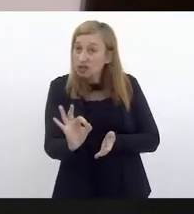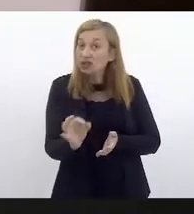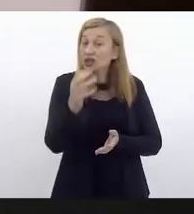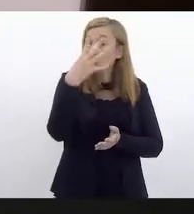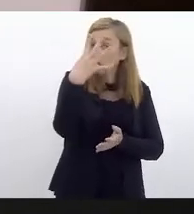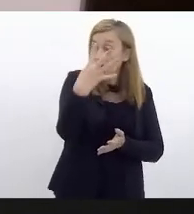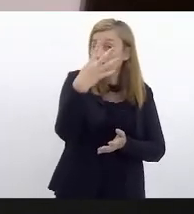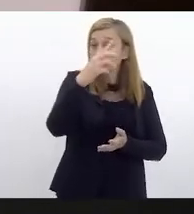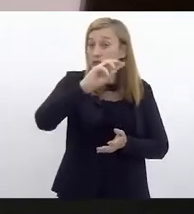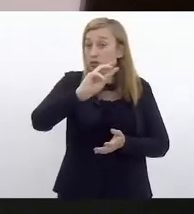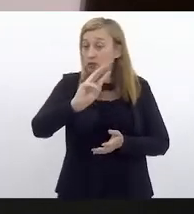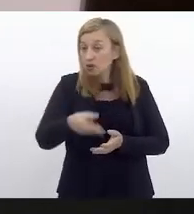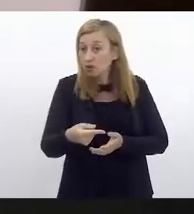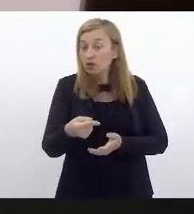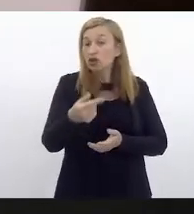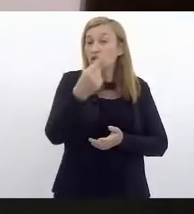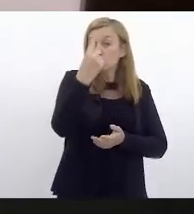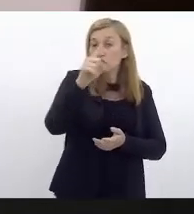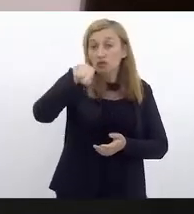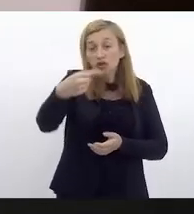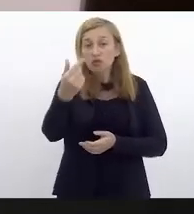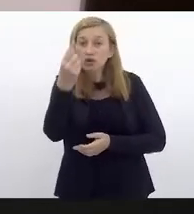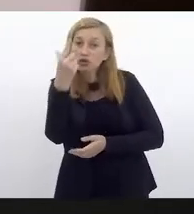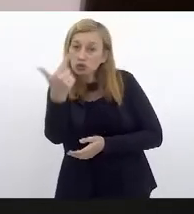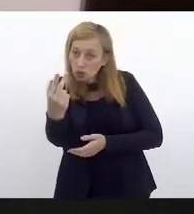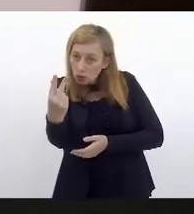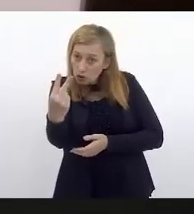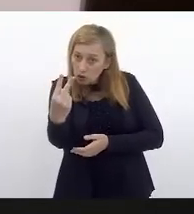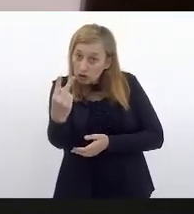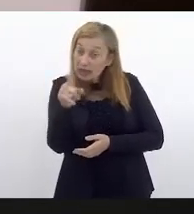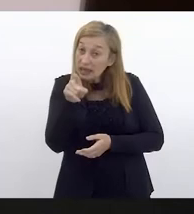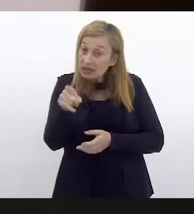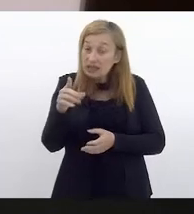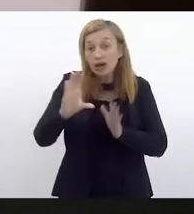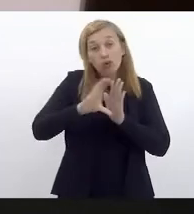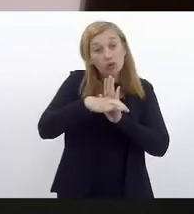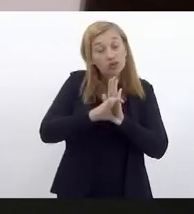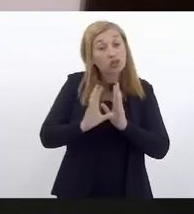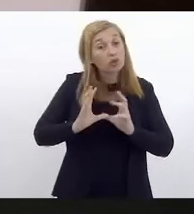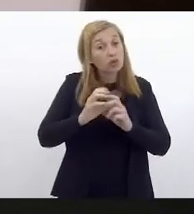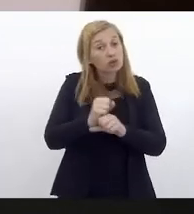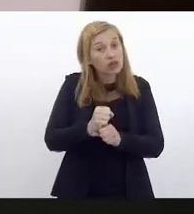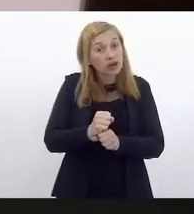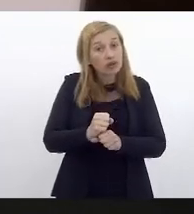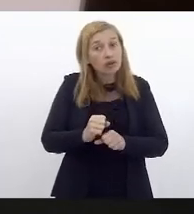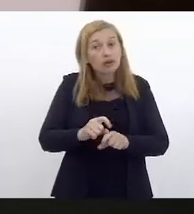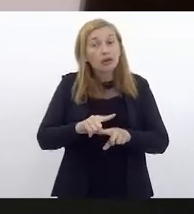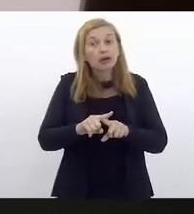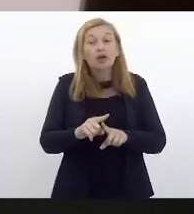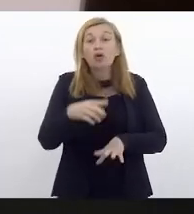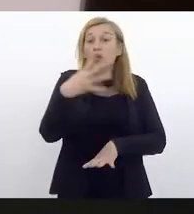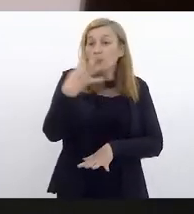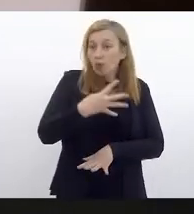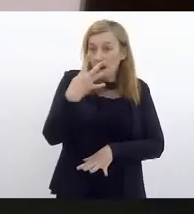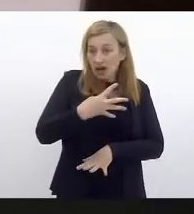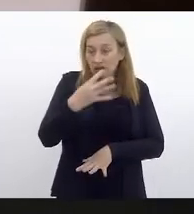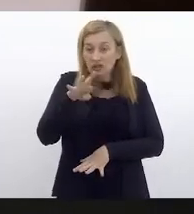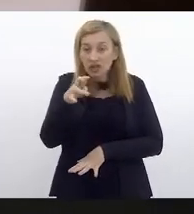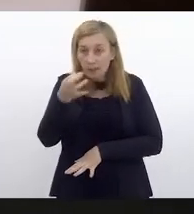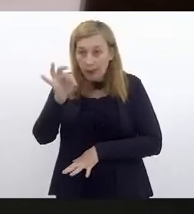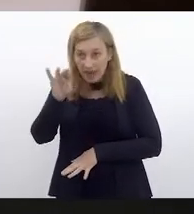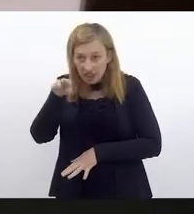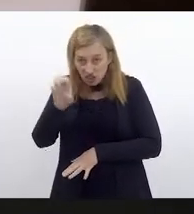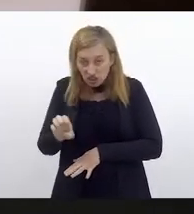bilhões, 1,2. Então, esse é o conceito contábil. E como o quarto trimestre da